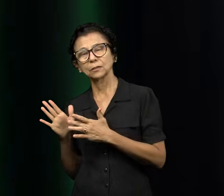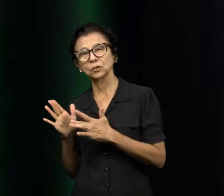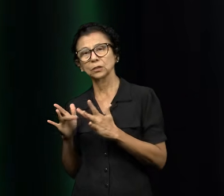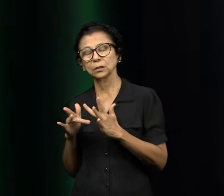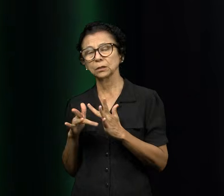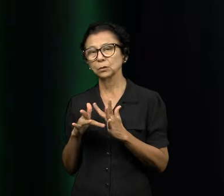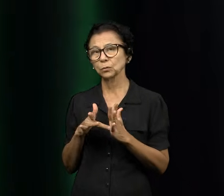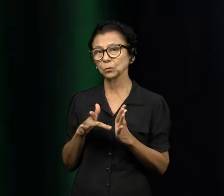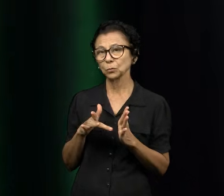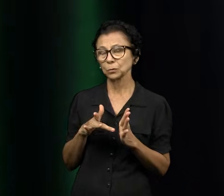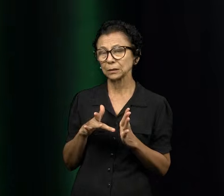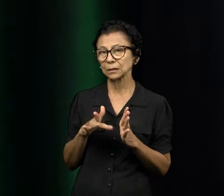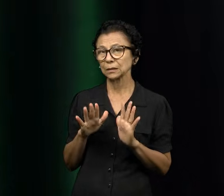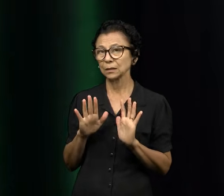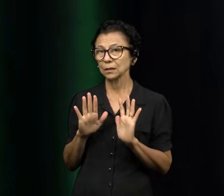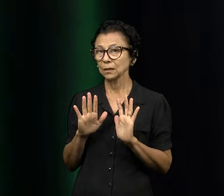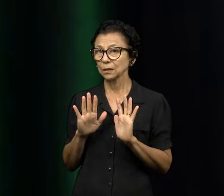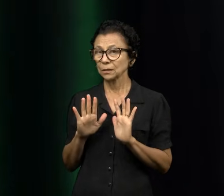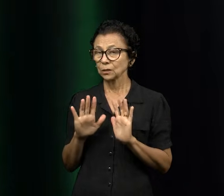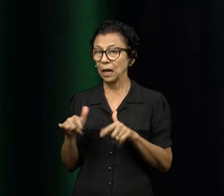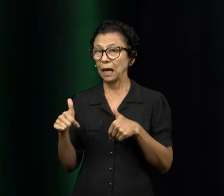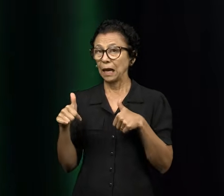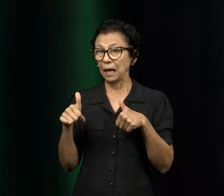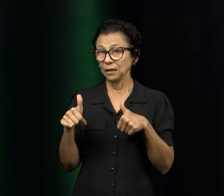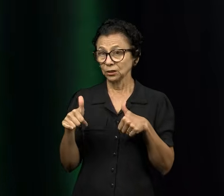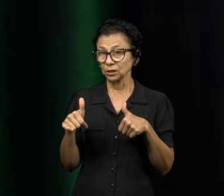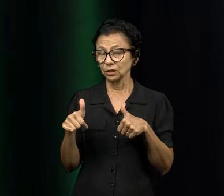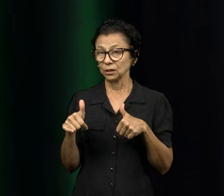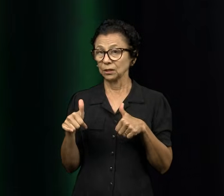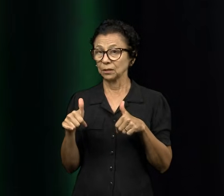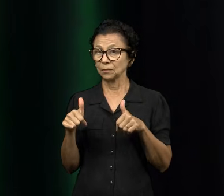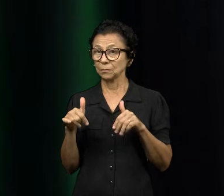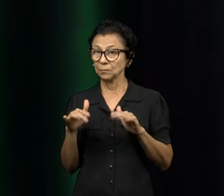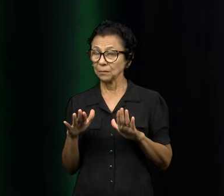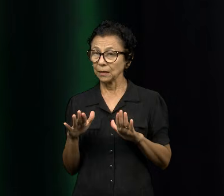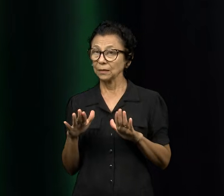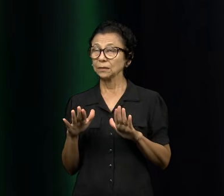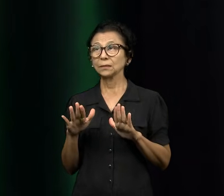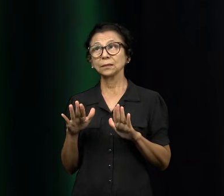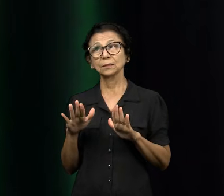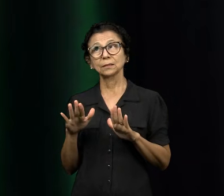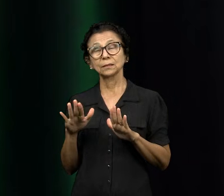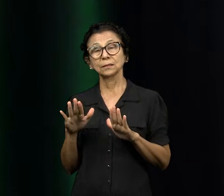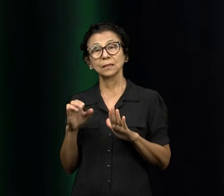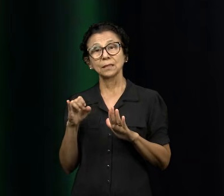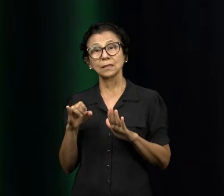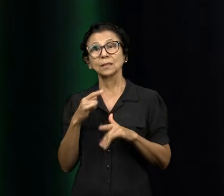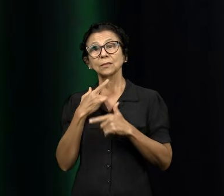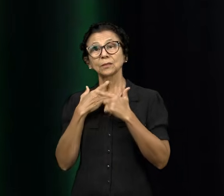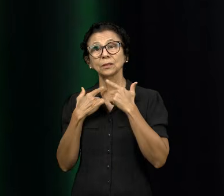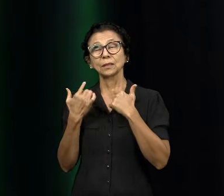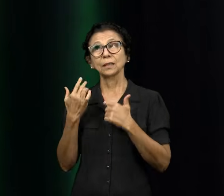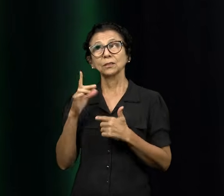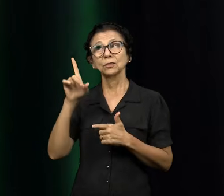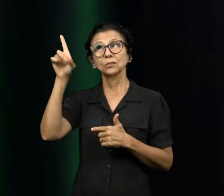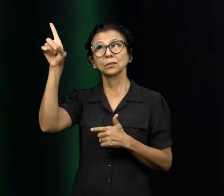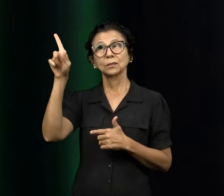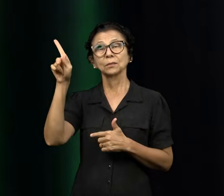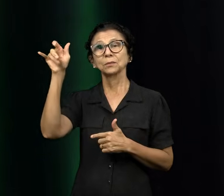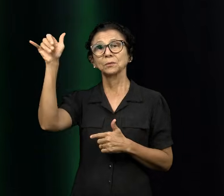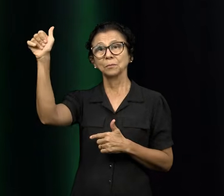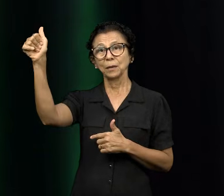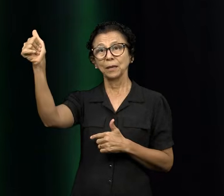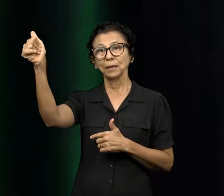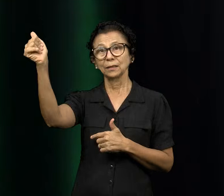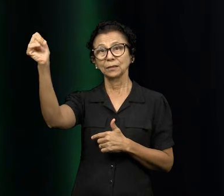que ele não fazia nada que se o pai não visse o pai fazer, né, e não fosse a vontade do Pai, mostrando que